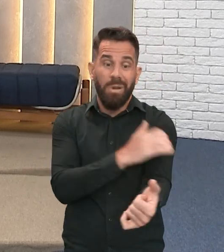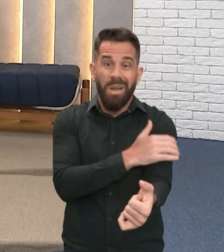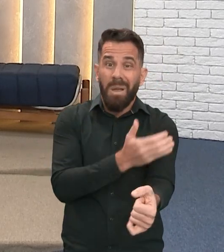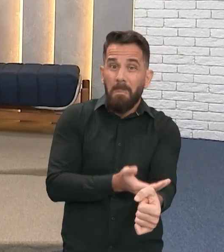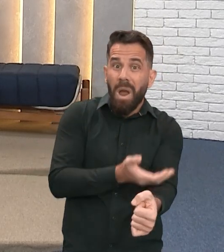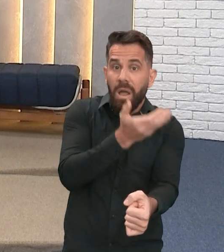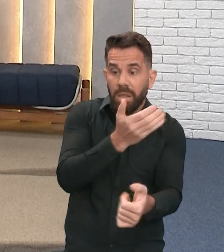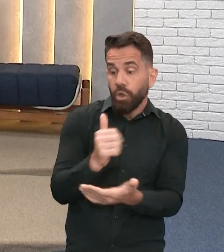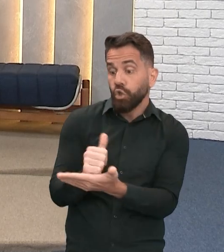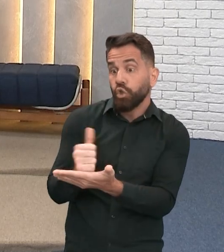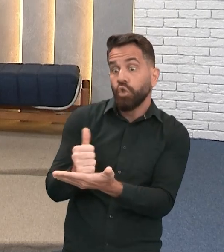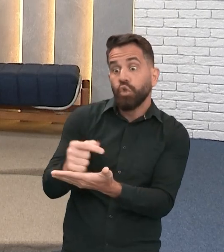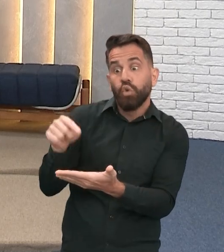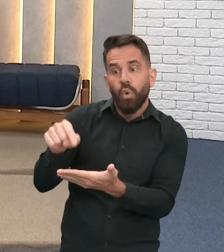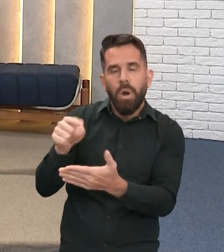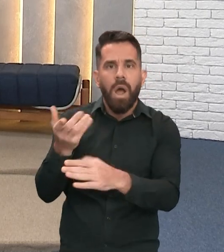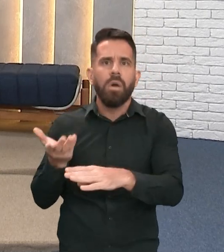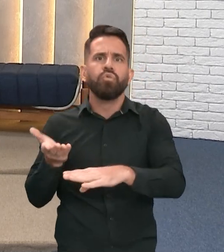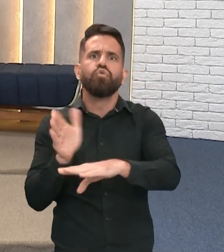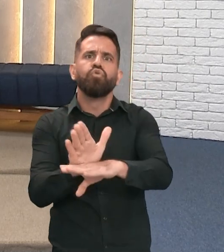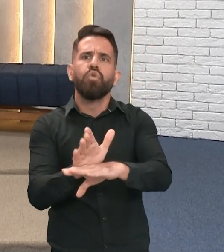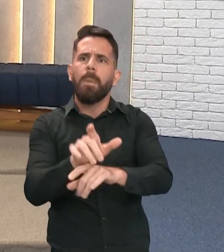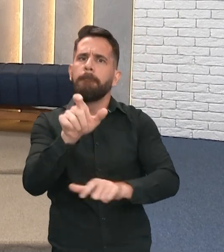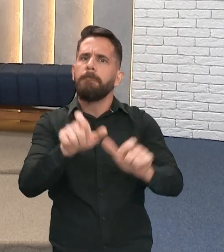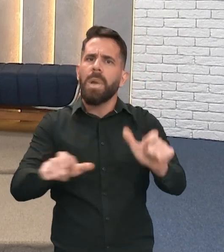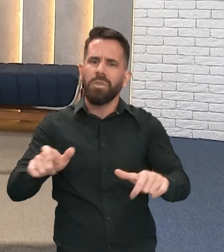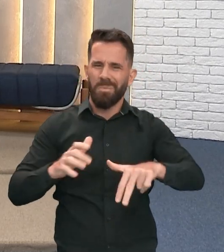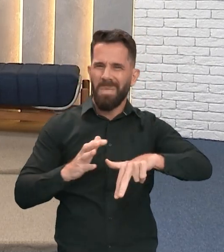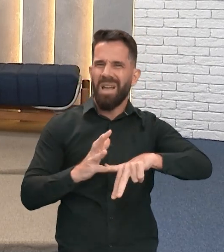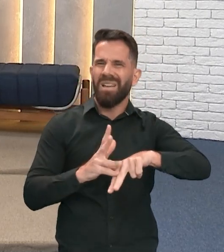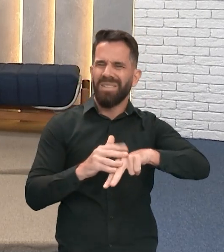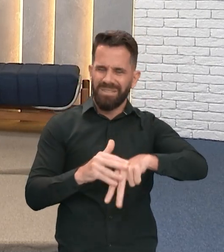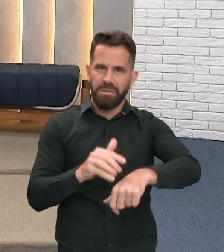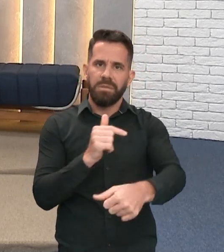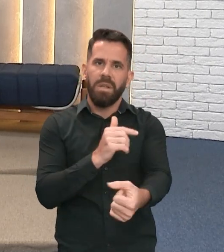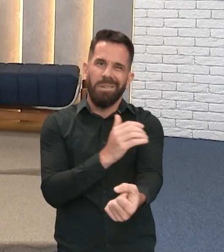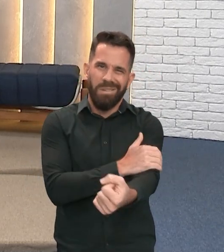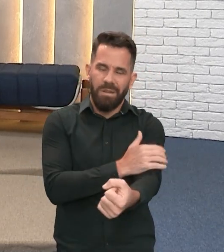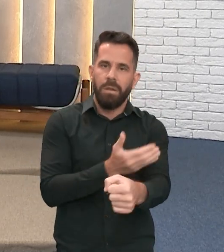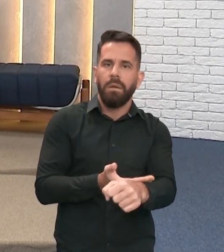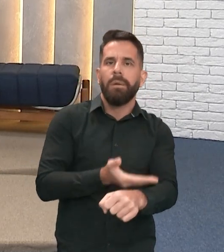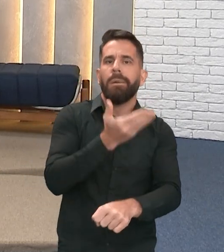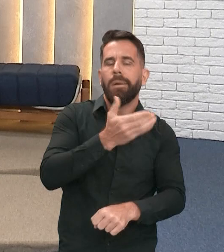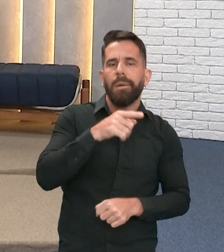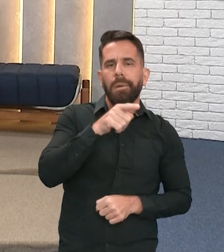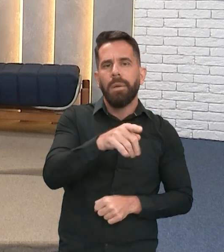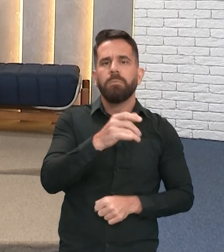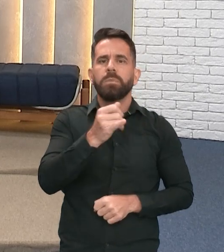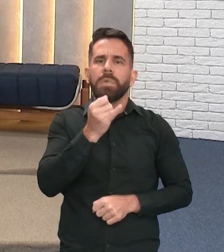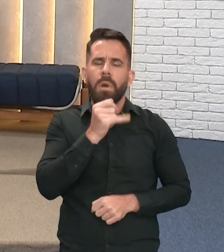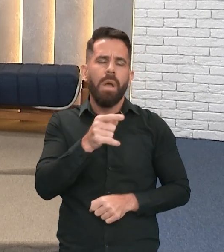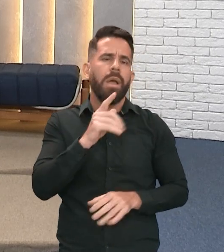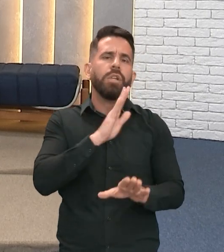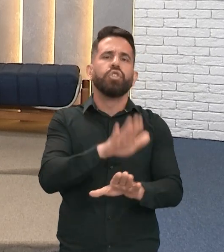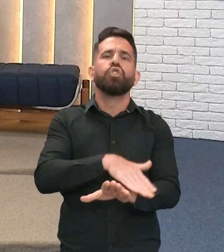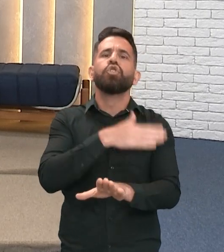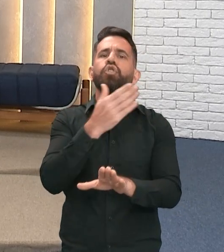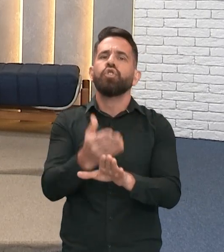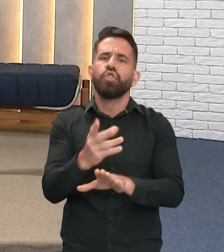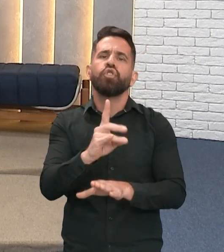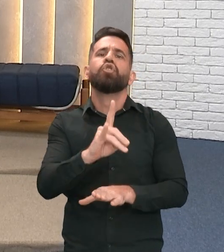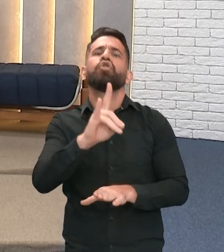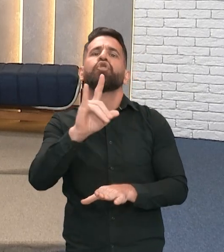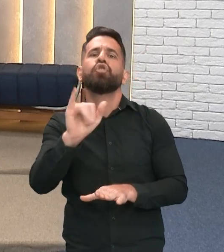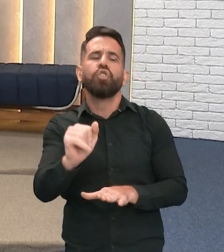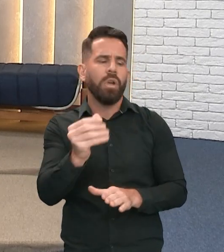Funciona como um jogo que essas pessoas colocam ali as taxas que elas têm, que elas vão aferindo ao longo do dia, ao longo dos dias,